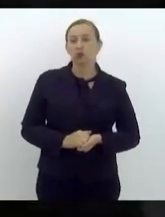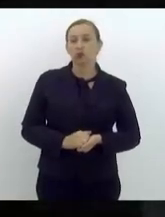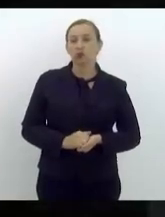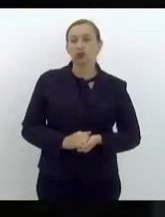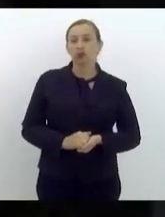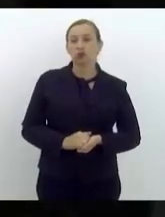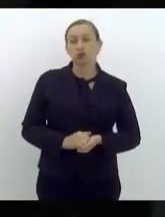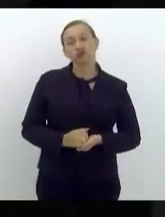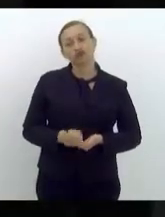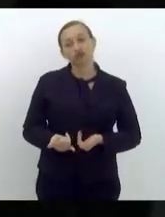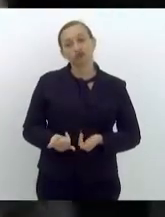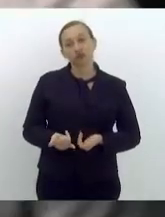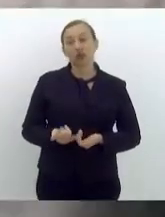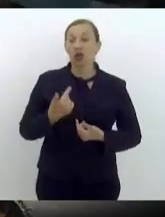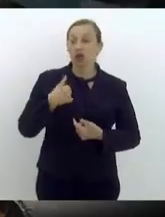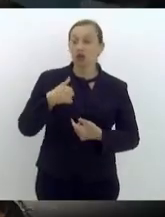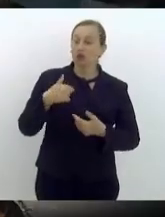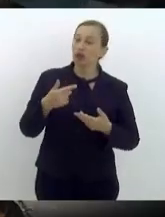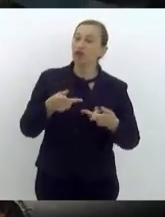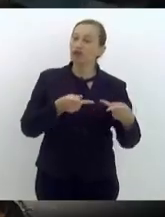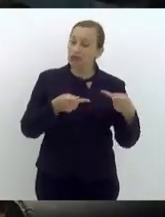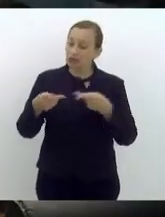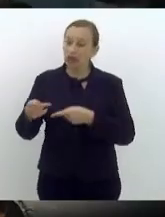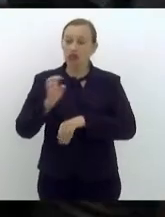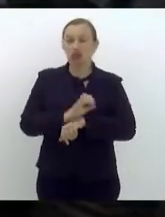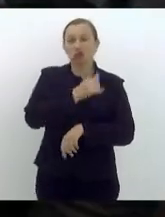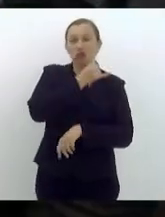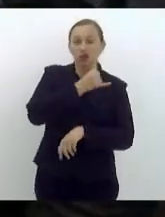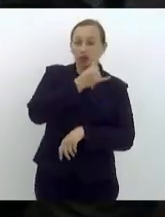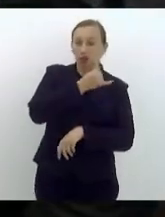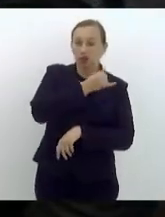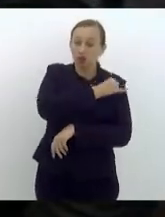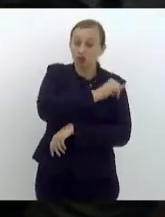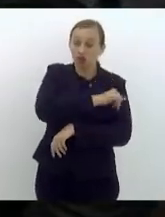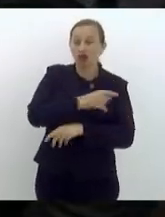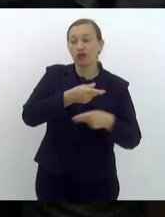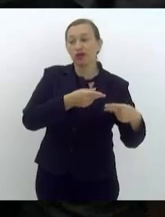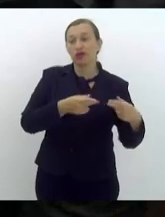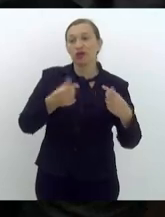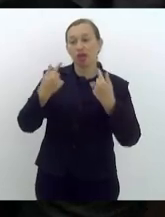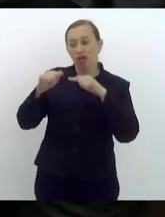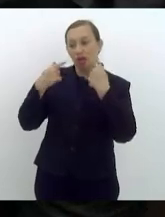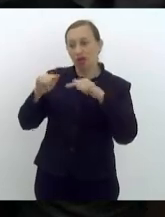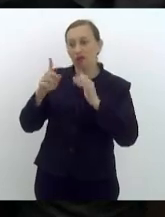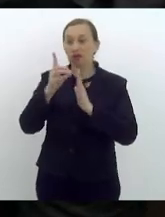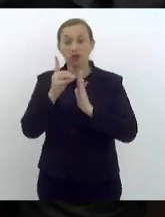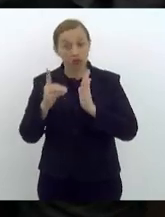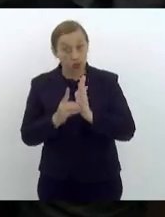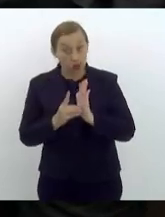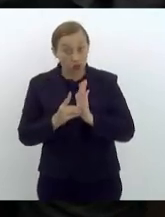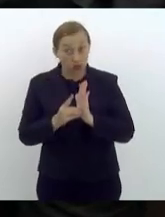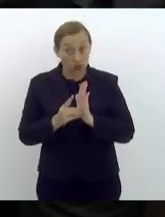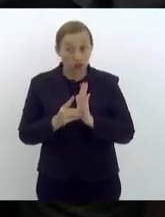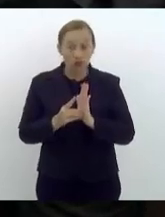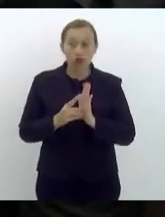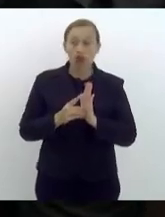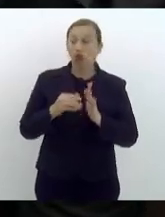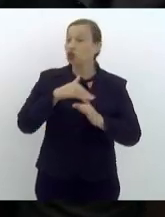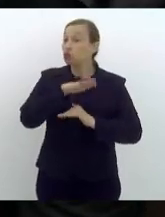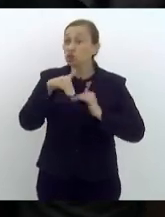lamentavelmente eu tenho andado no estado do Rio de Janeiro e tenho recebido muitas reclamações do DETRAN, de norte a